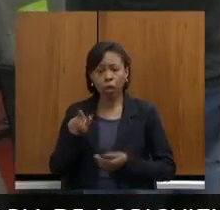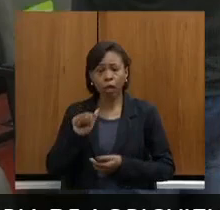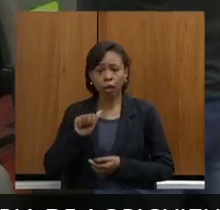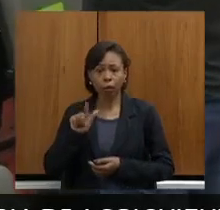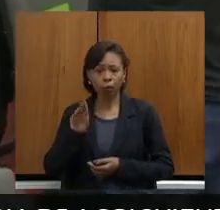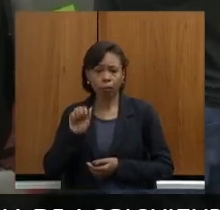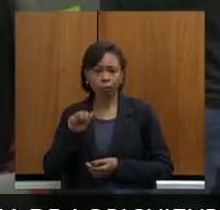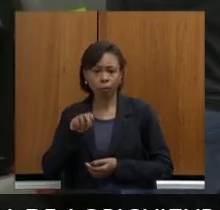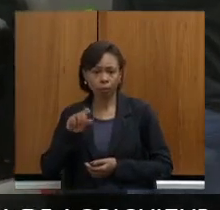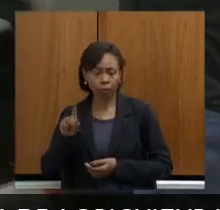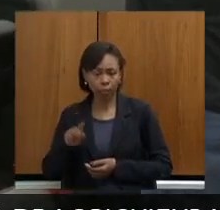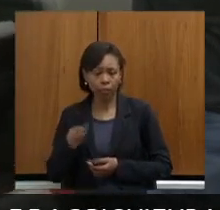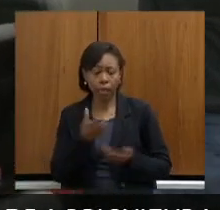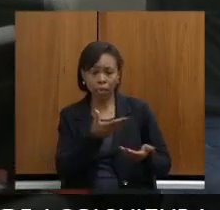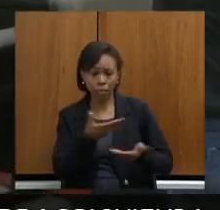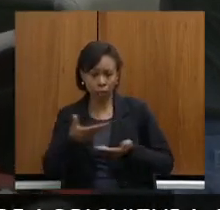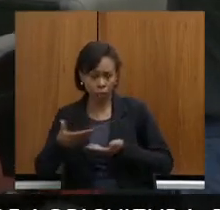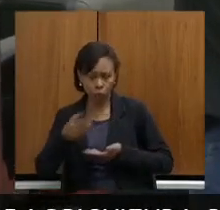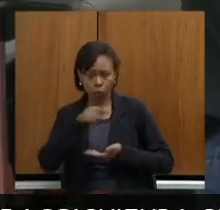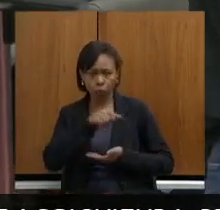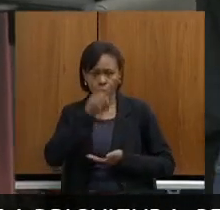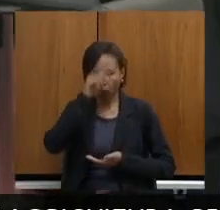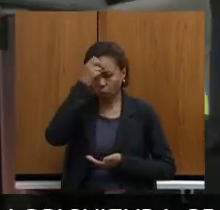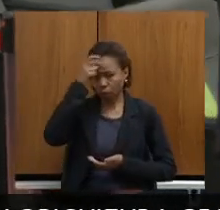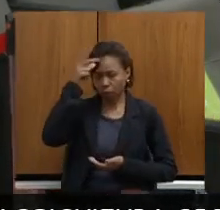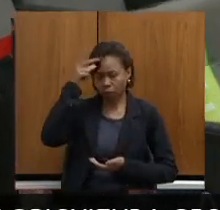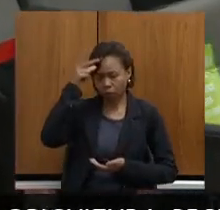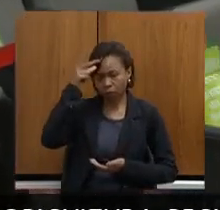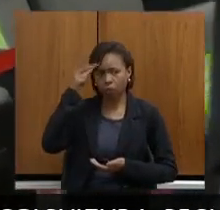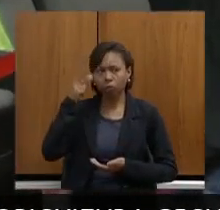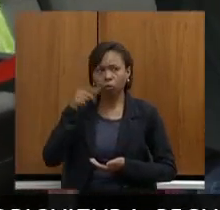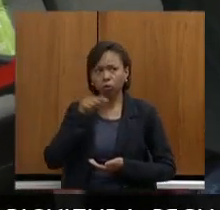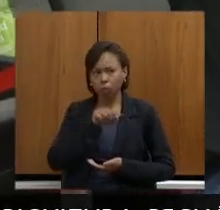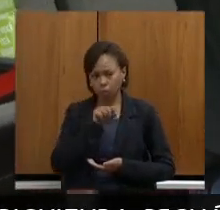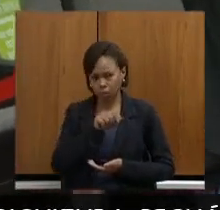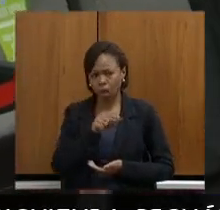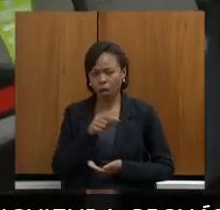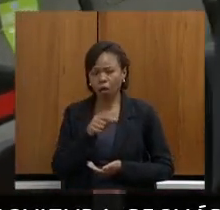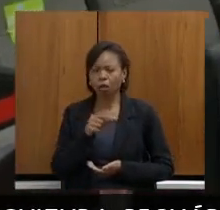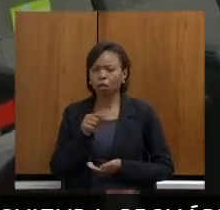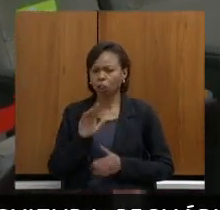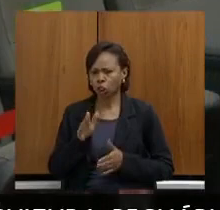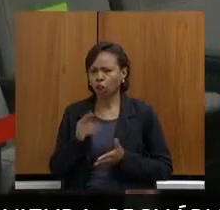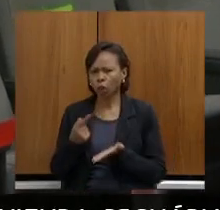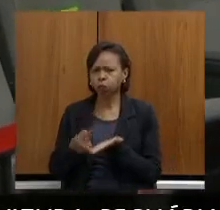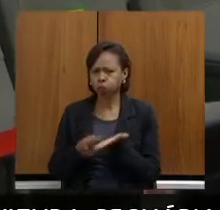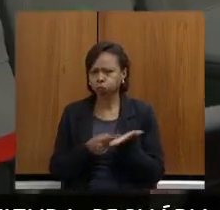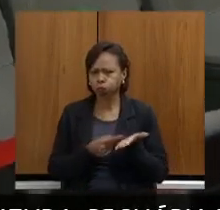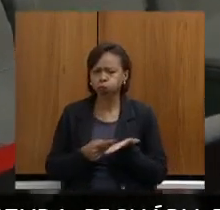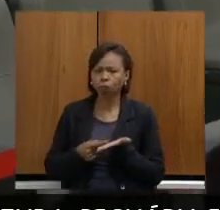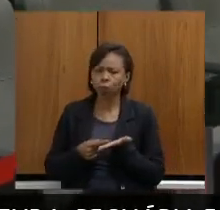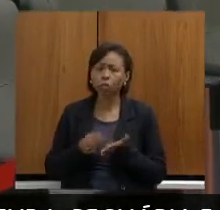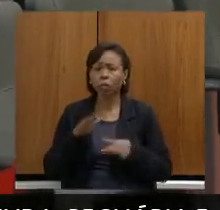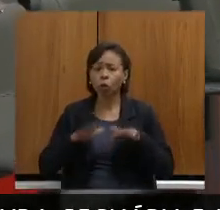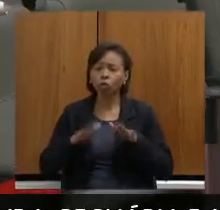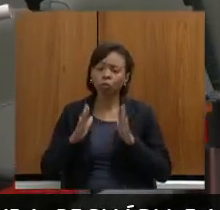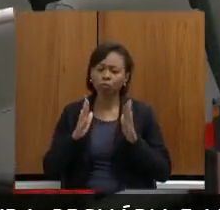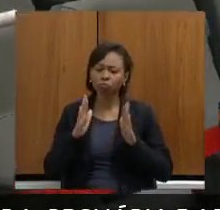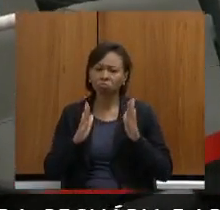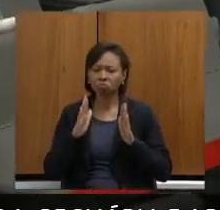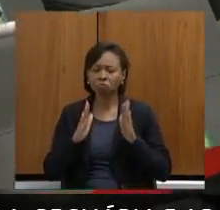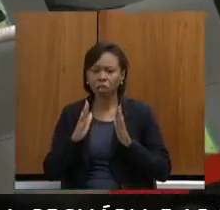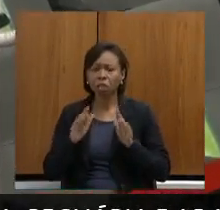da turma de lá e algumas saídas foram trabalhadas eu acho que nós teremos Pelo menos durante o tempo aí um